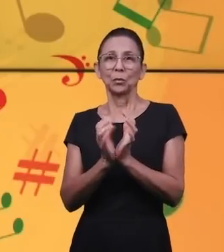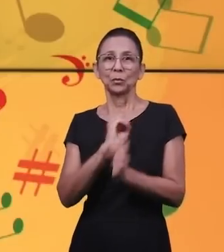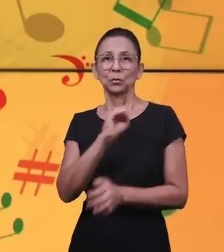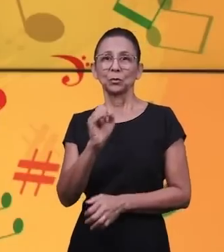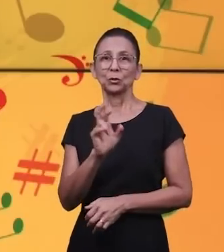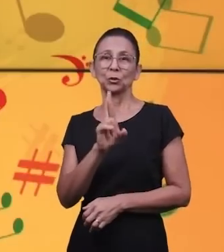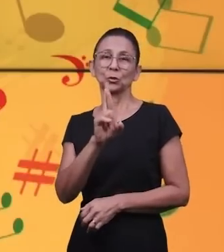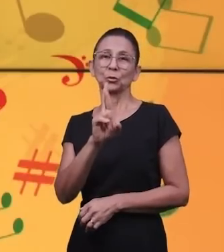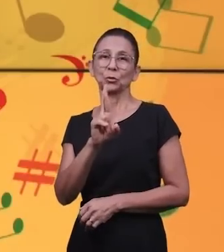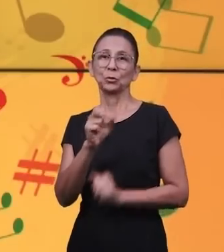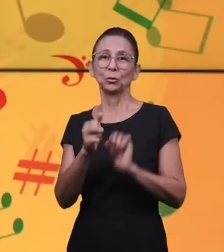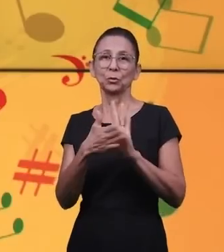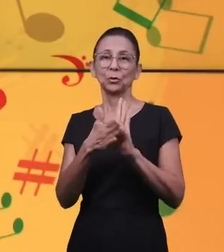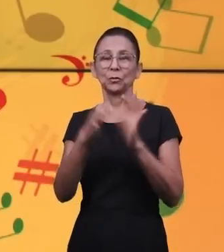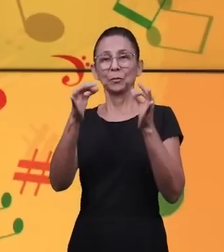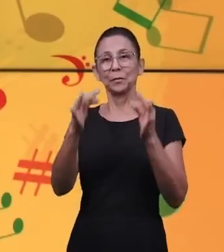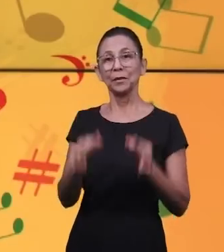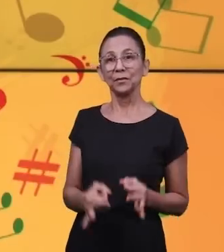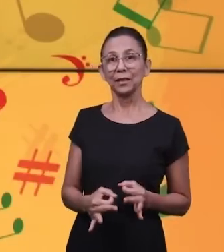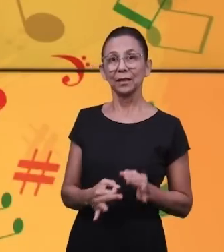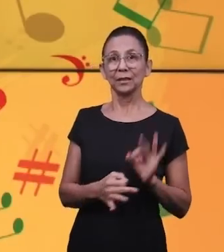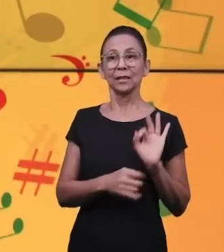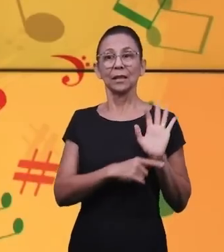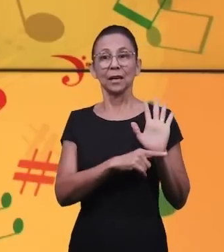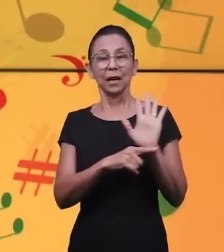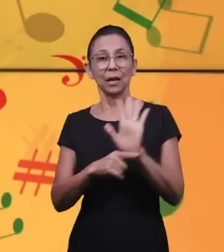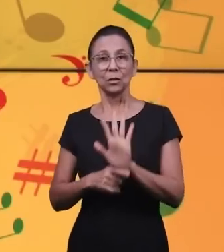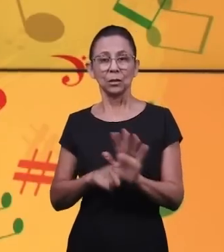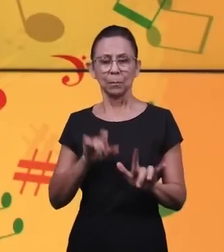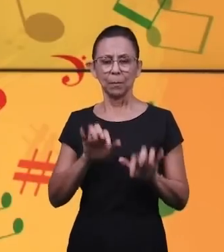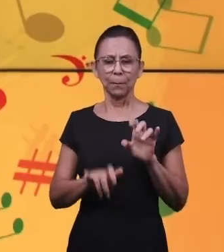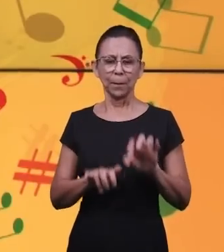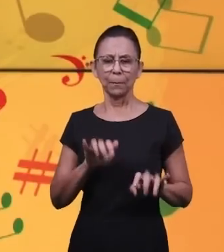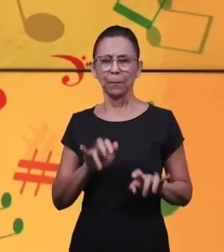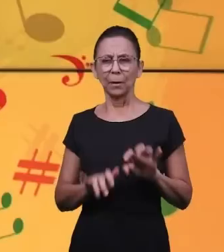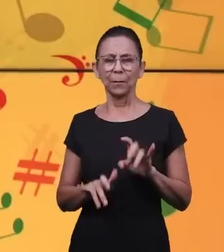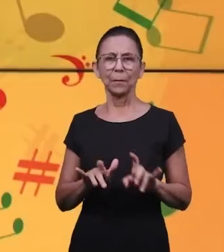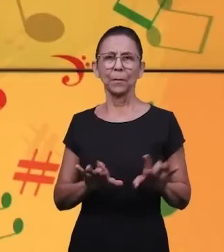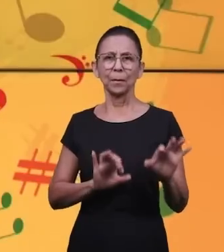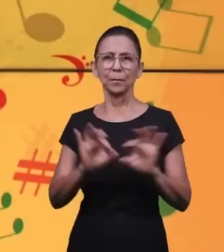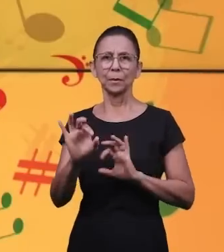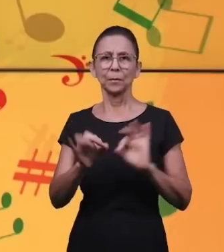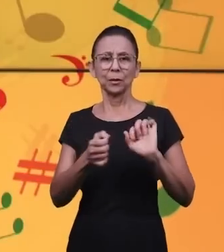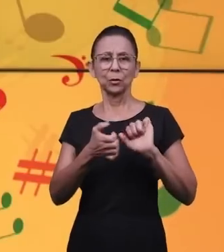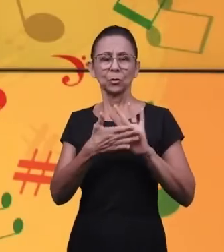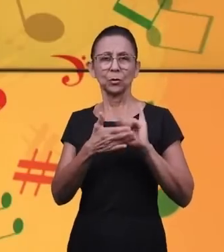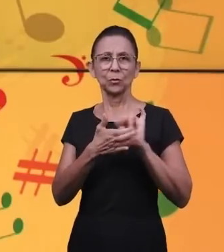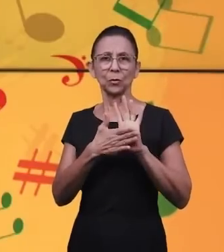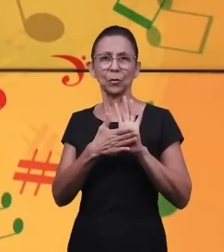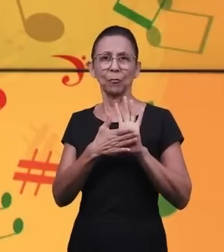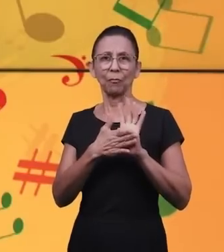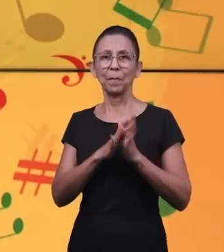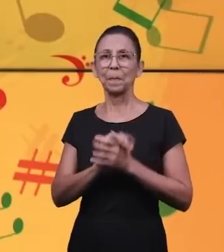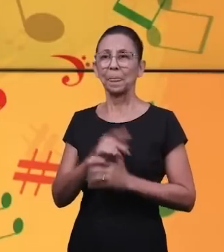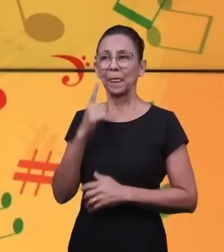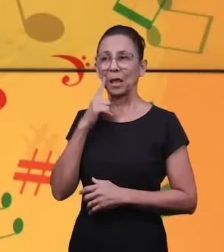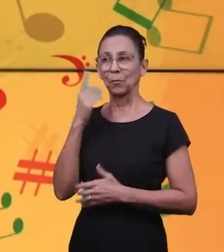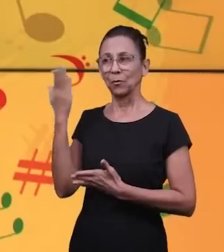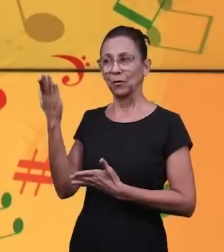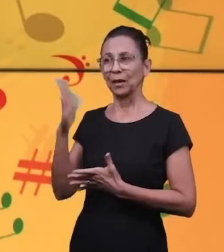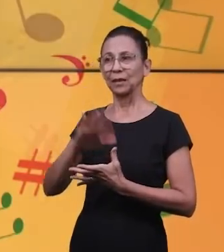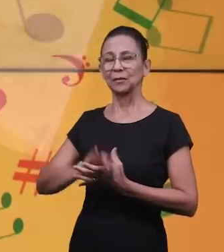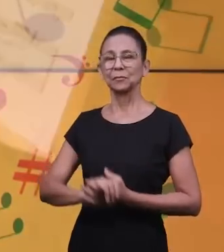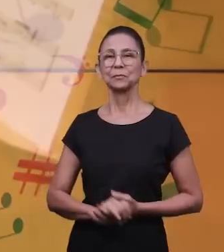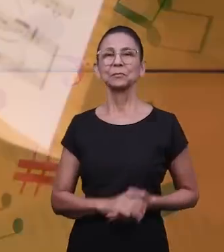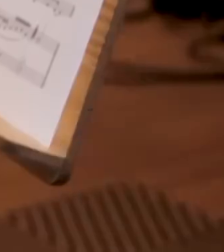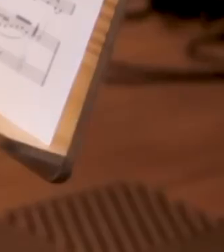Louvor e contribuiu tocando no piano o arranjo do louvor Cria em Mim, ó Deus. Vamos